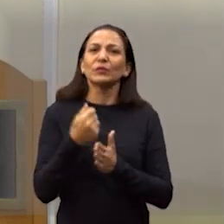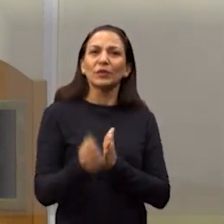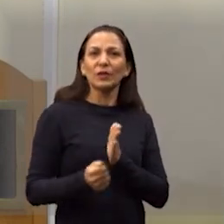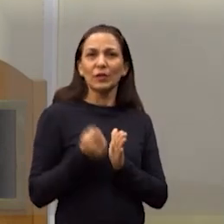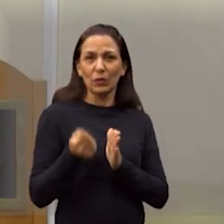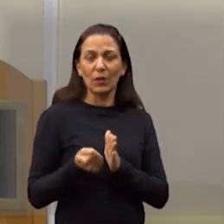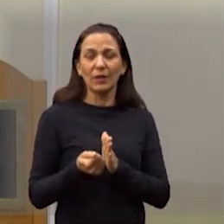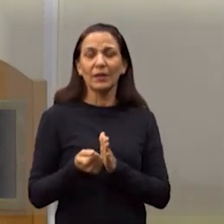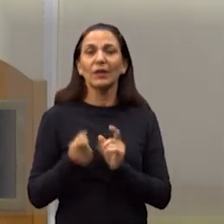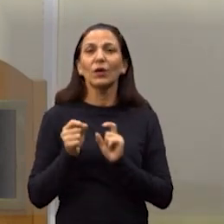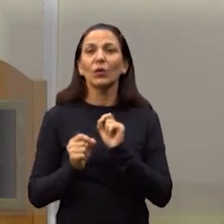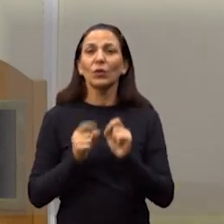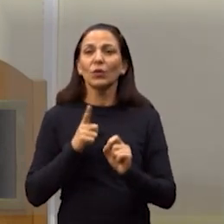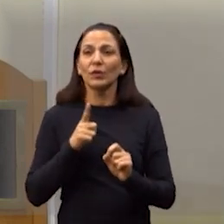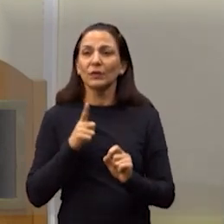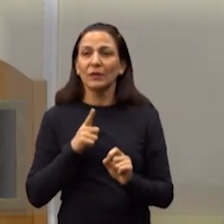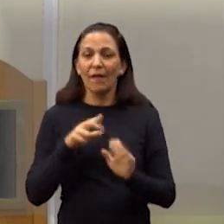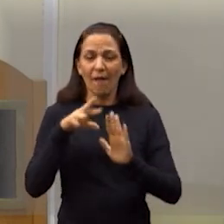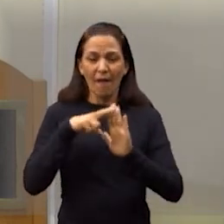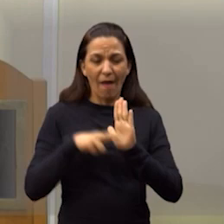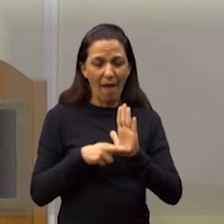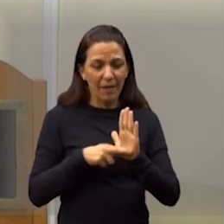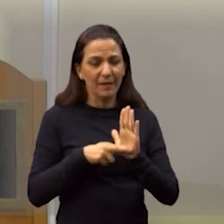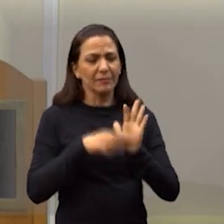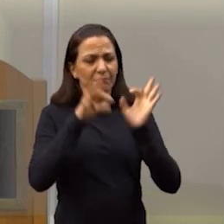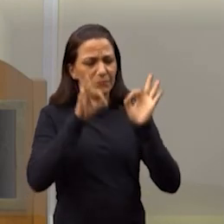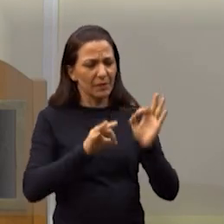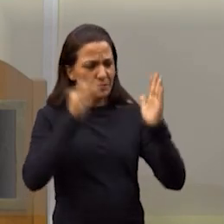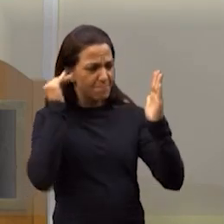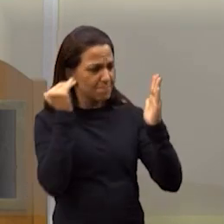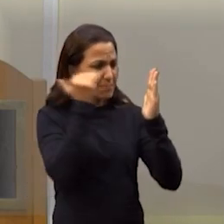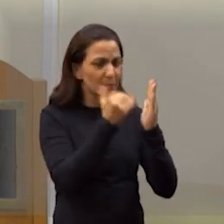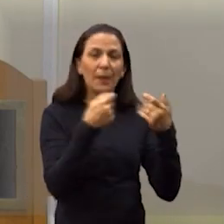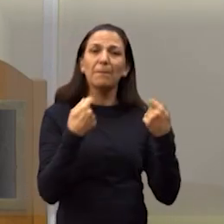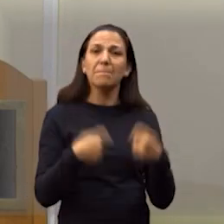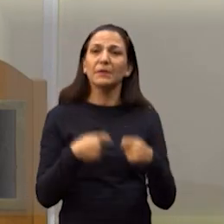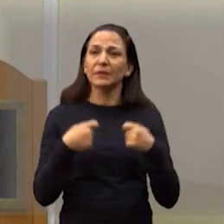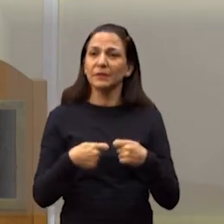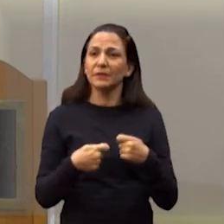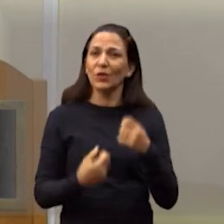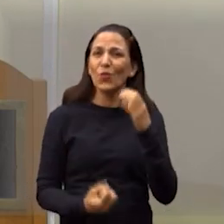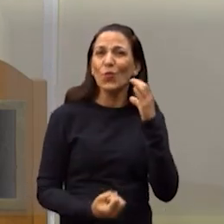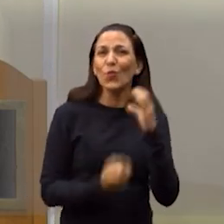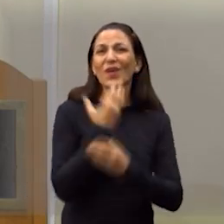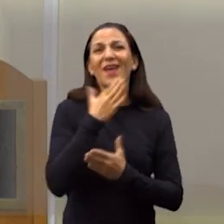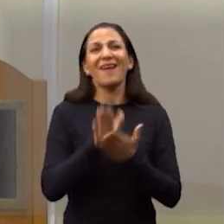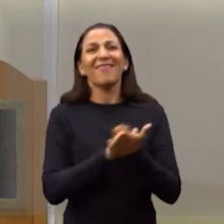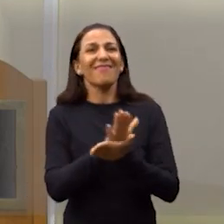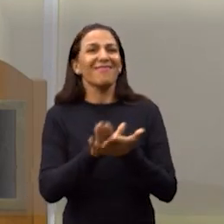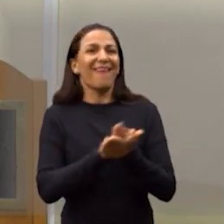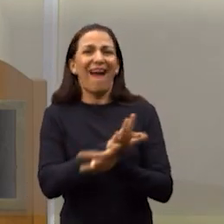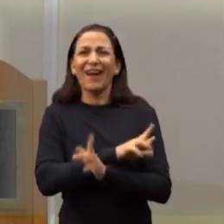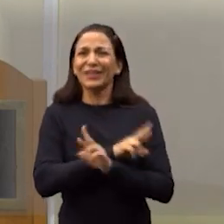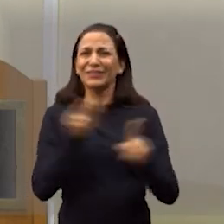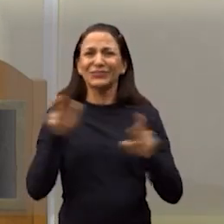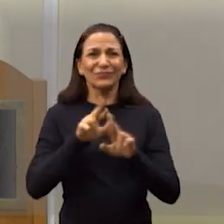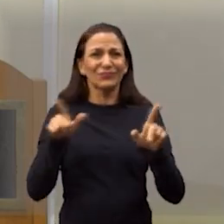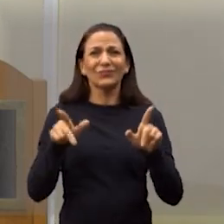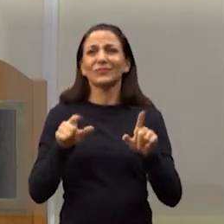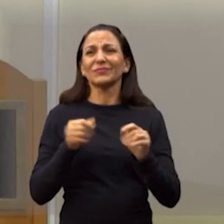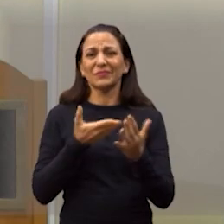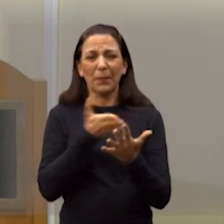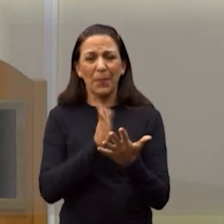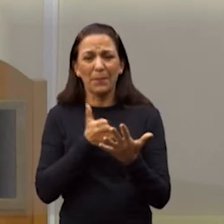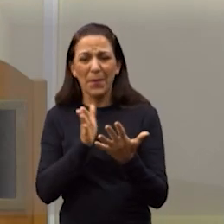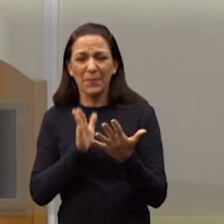cumprir as regras que norteiam o trabalho perfeito e não criar mais segmentos que oriunda